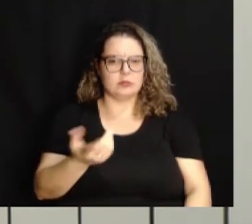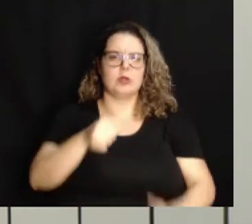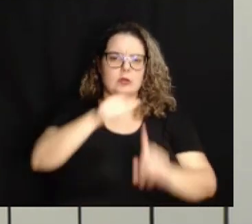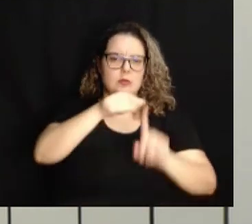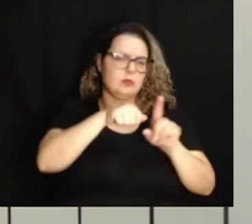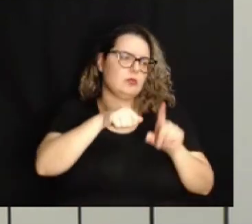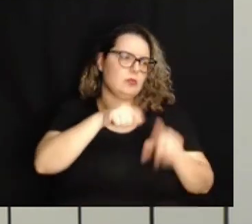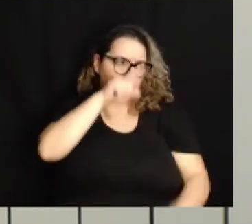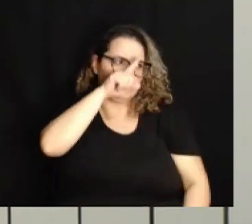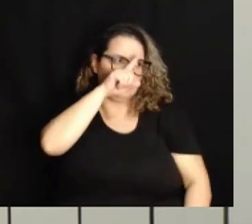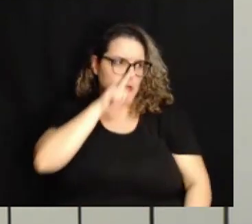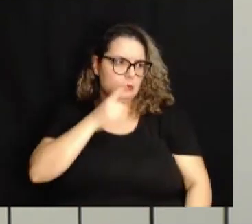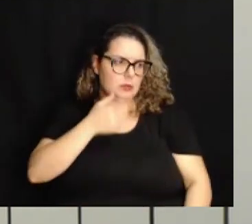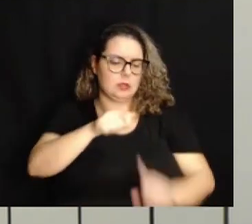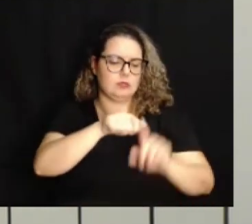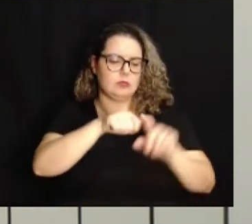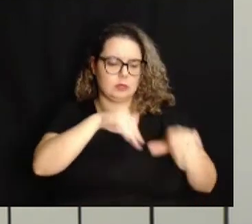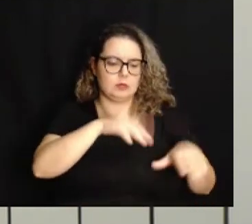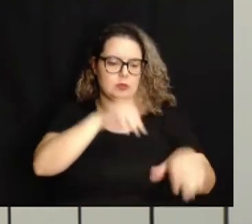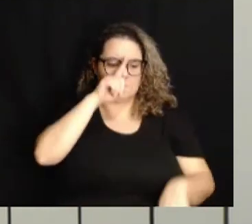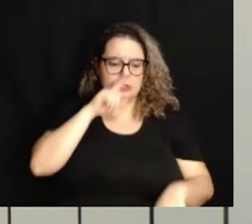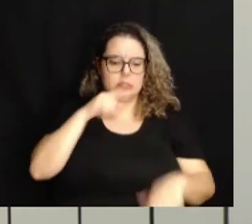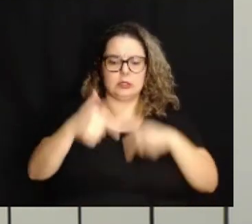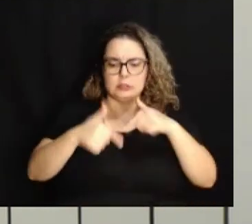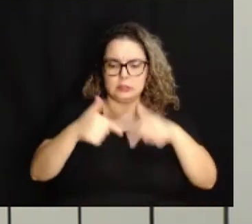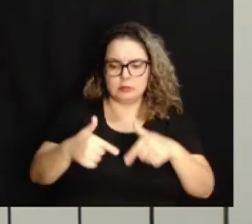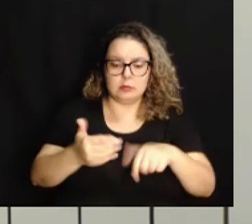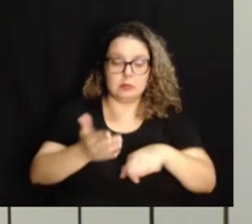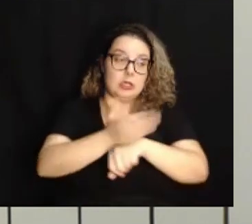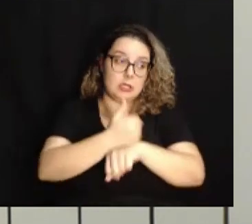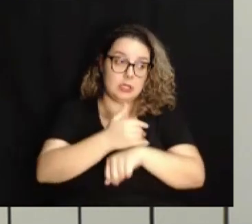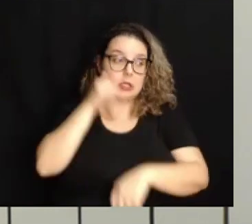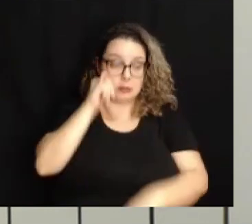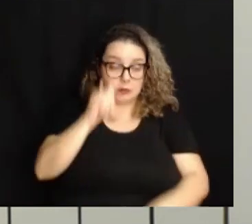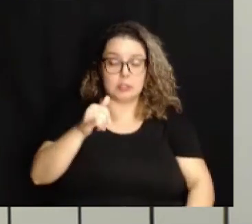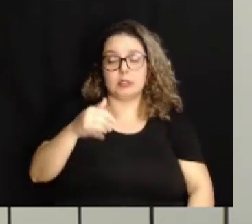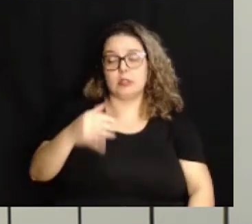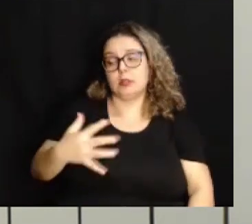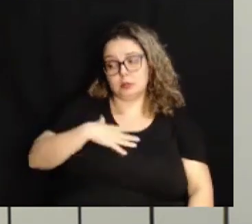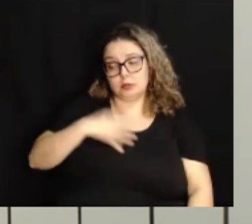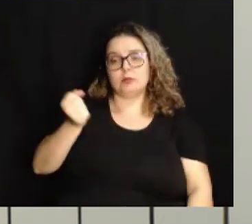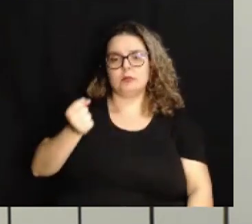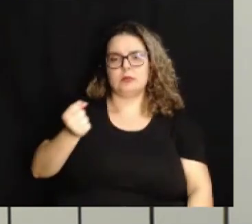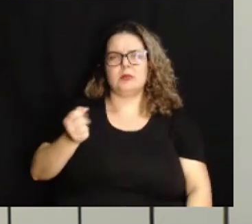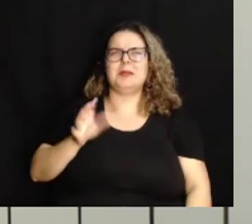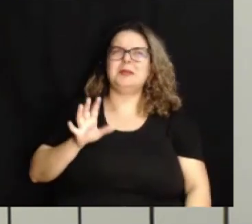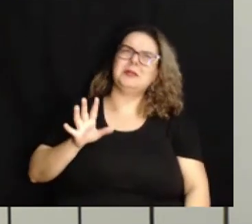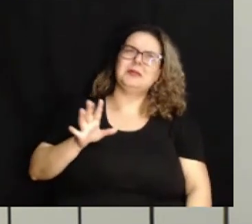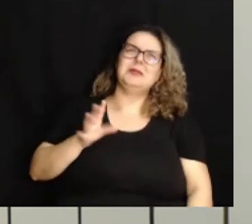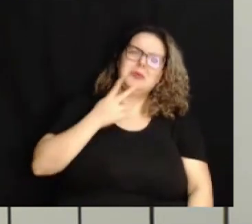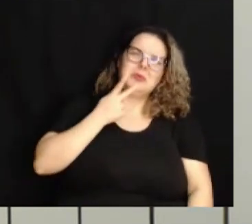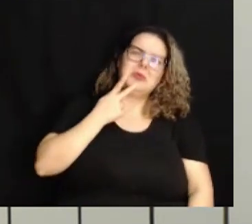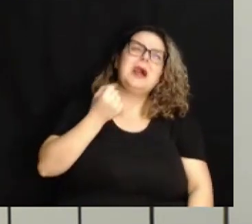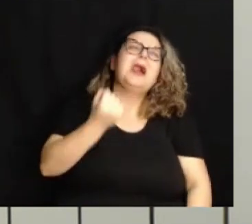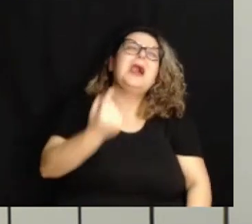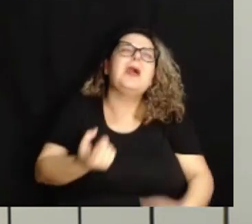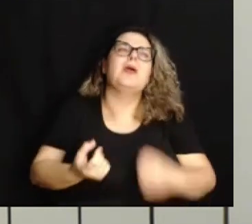prevenção do suicídio. Temos bastante não, vamos ser sinceros, algumas políticas públicas,